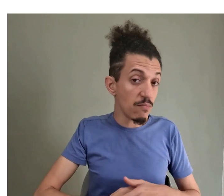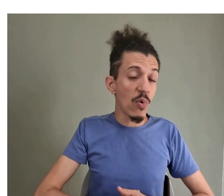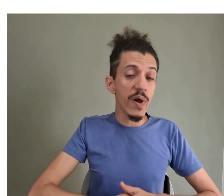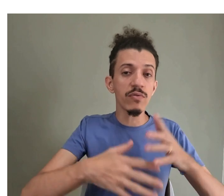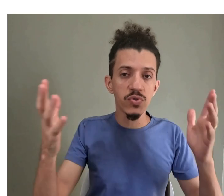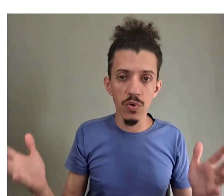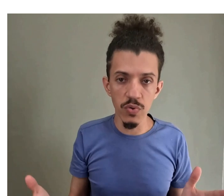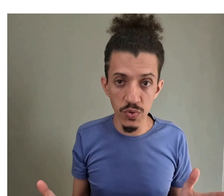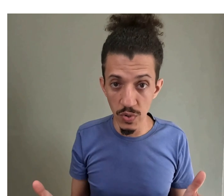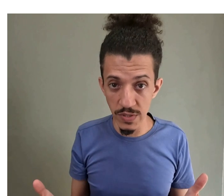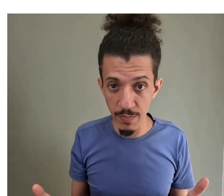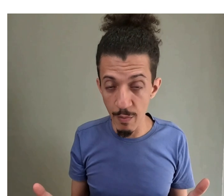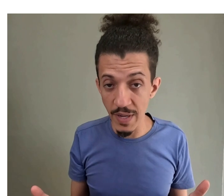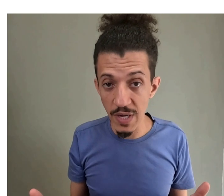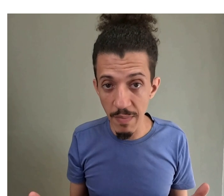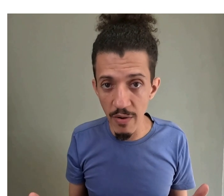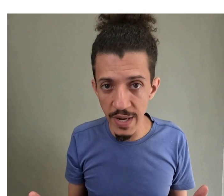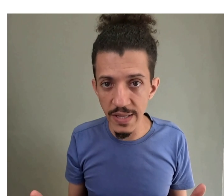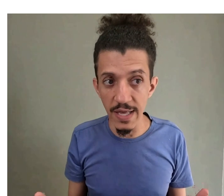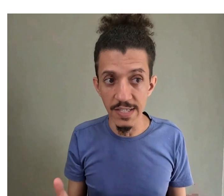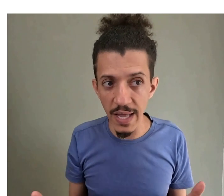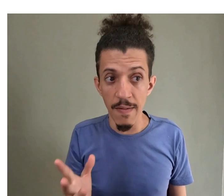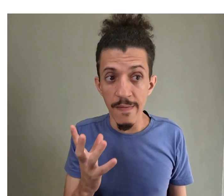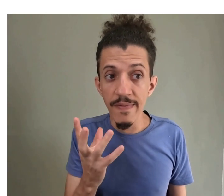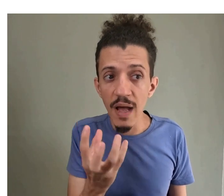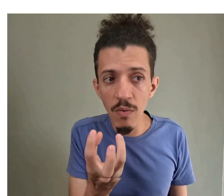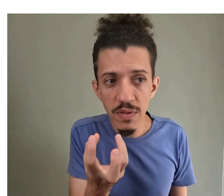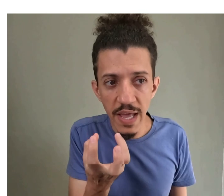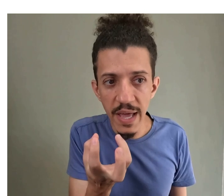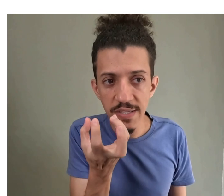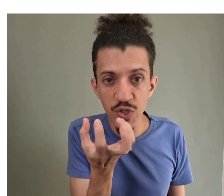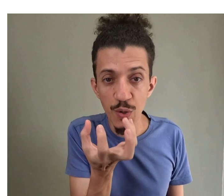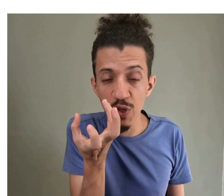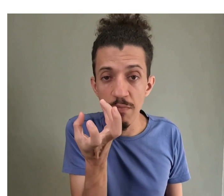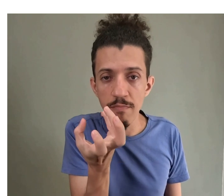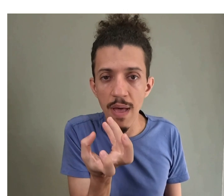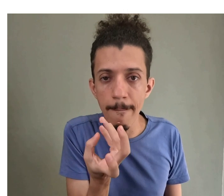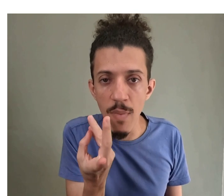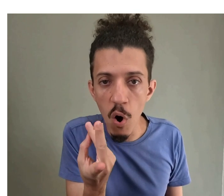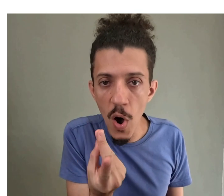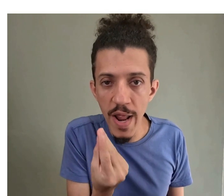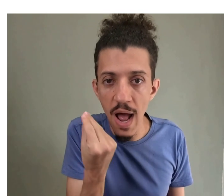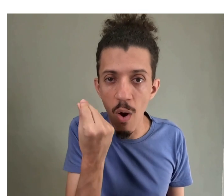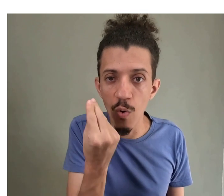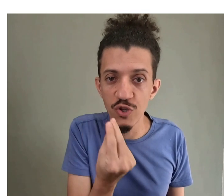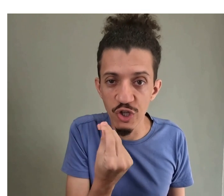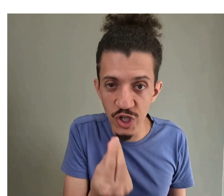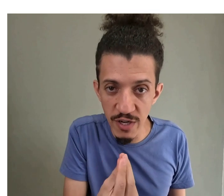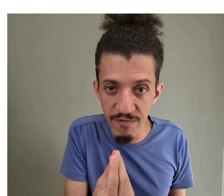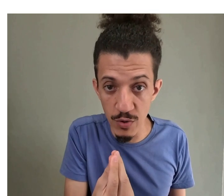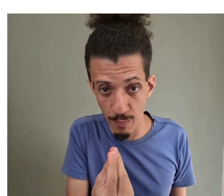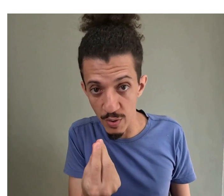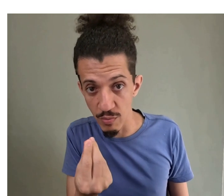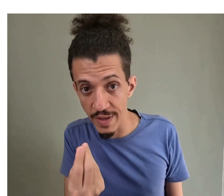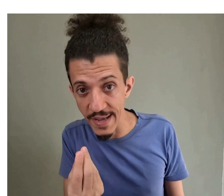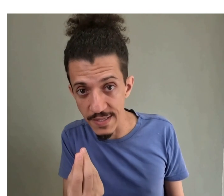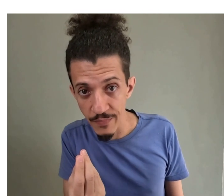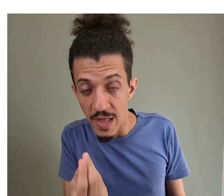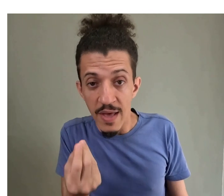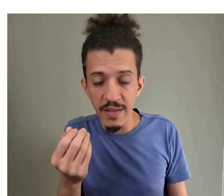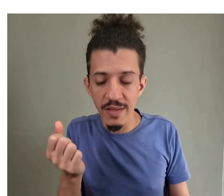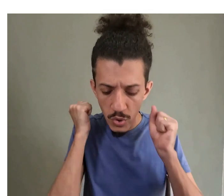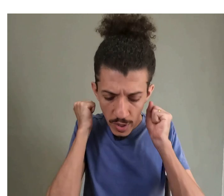assim muitos outros surdos, provavelmente a maioria deles, não ter esse tipo de memória auditiva do